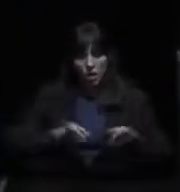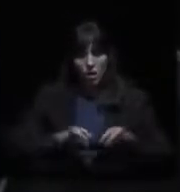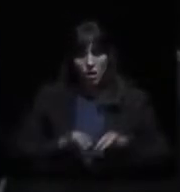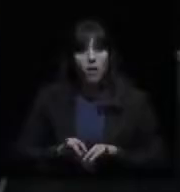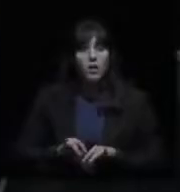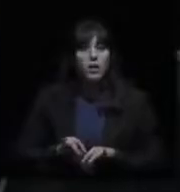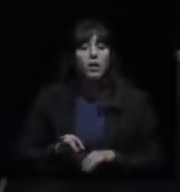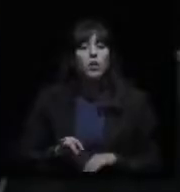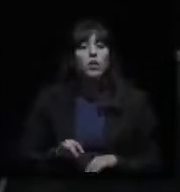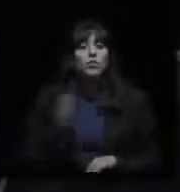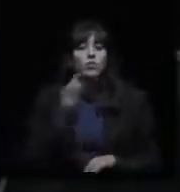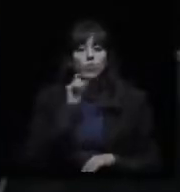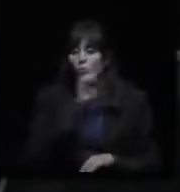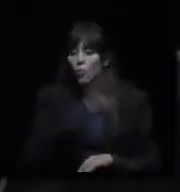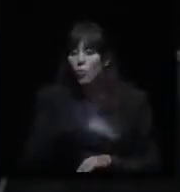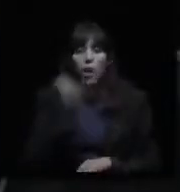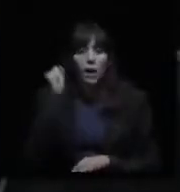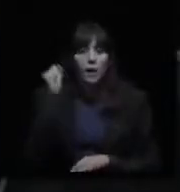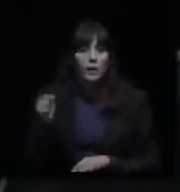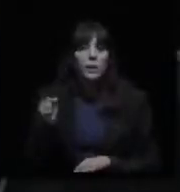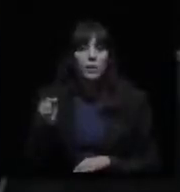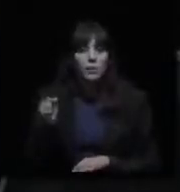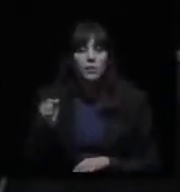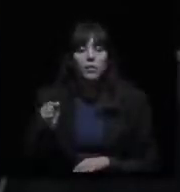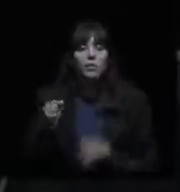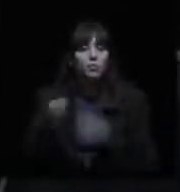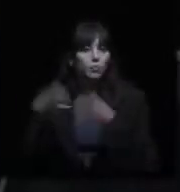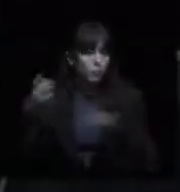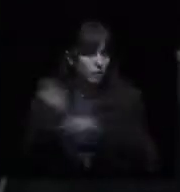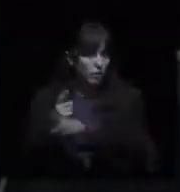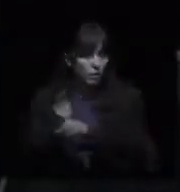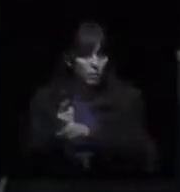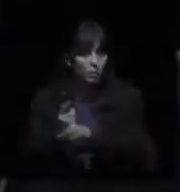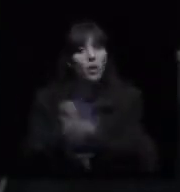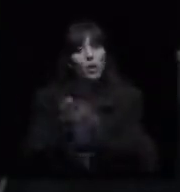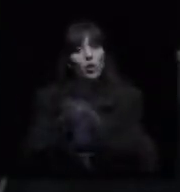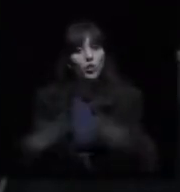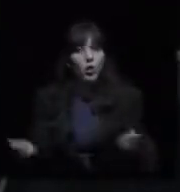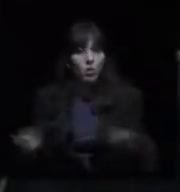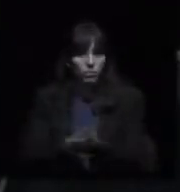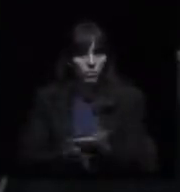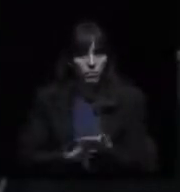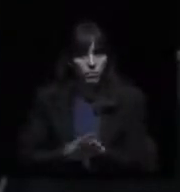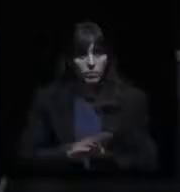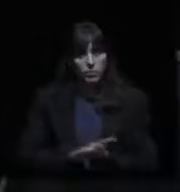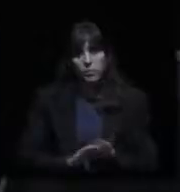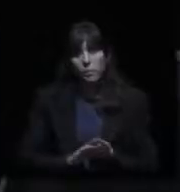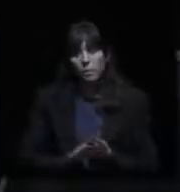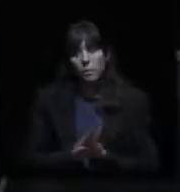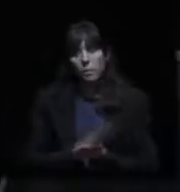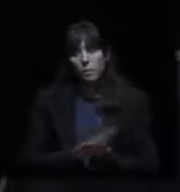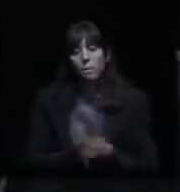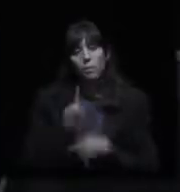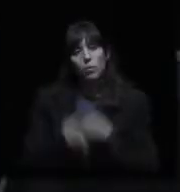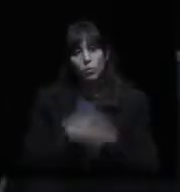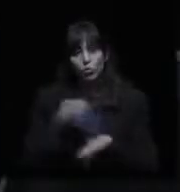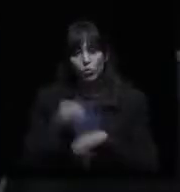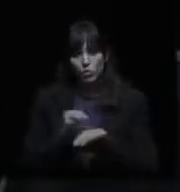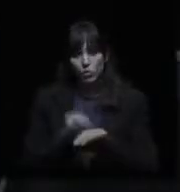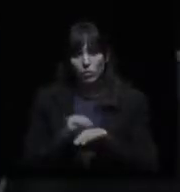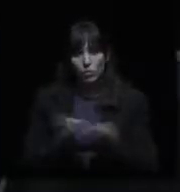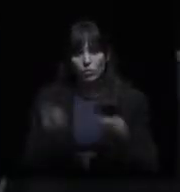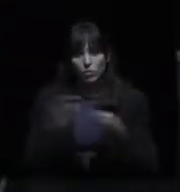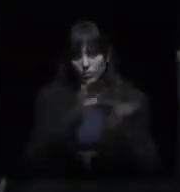crime sem resolver o problema na sua origem. Depois, deixamos ainda mais alguns comentários sobre